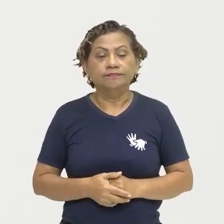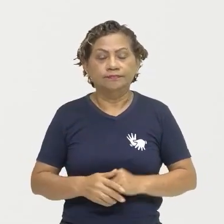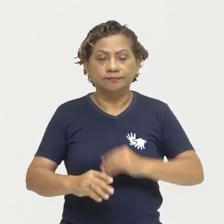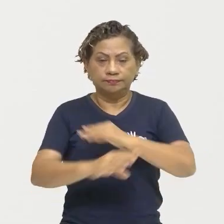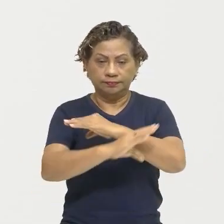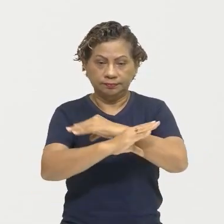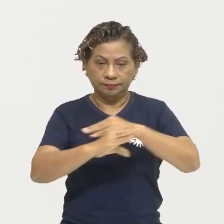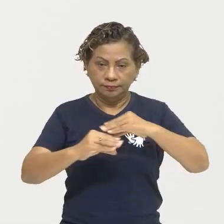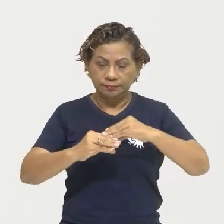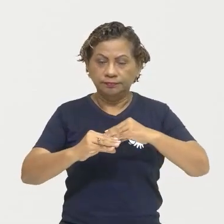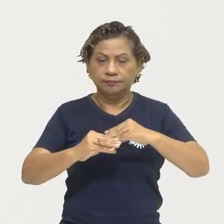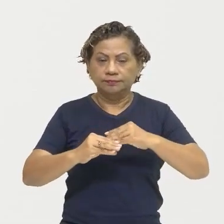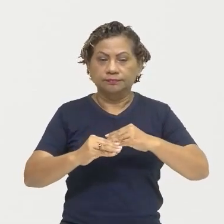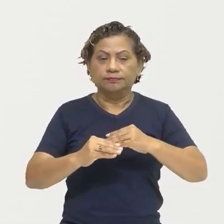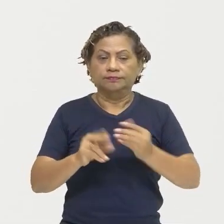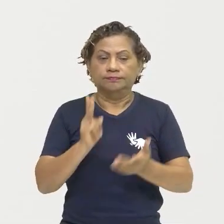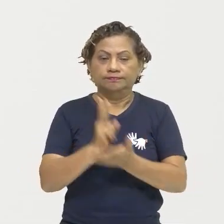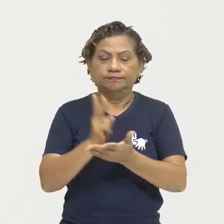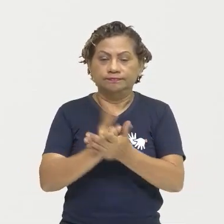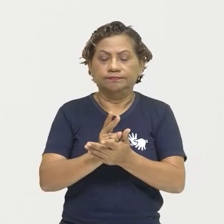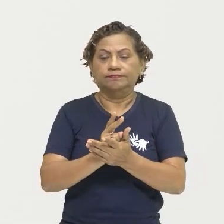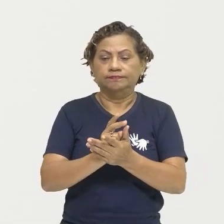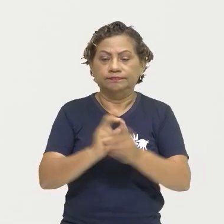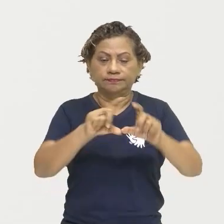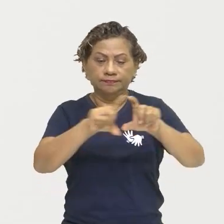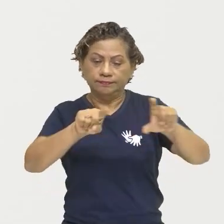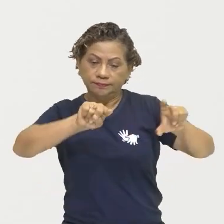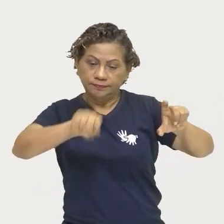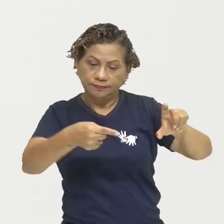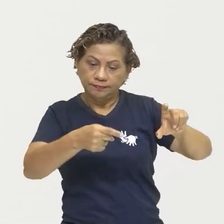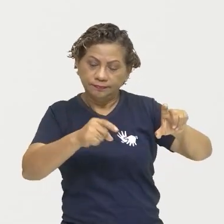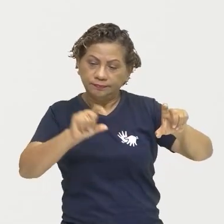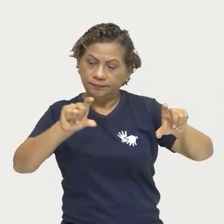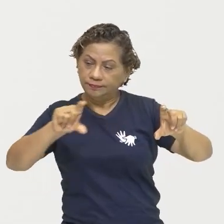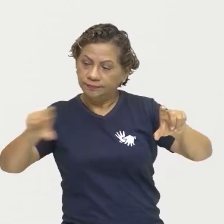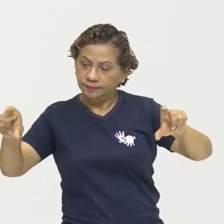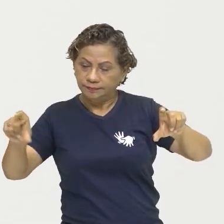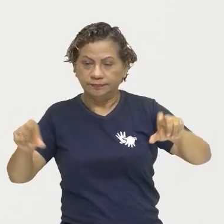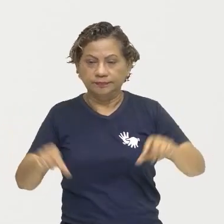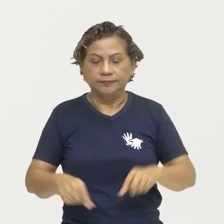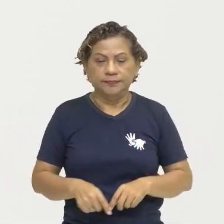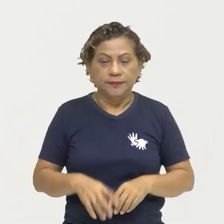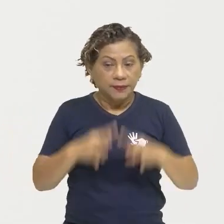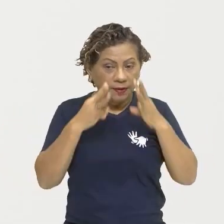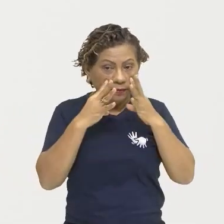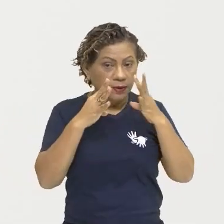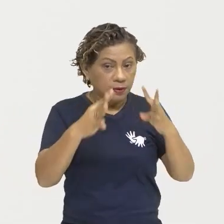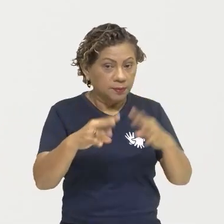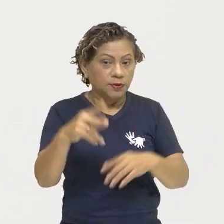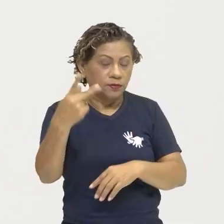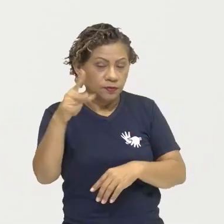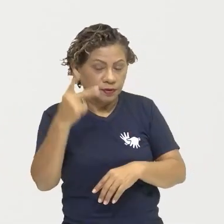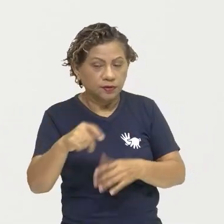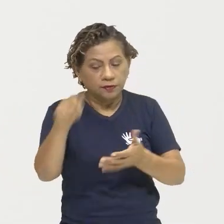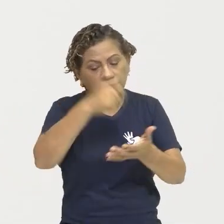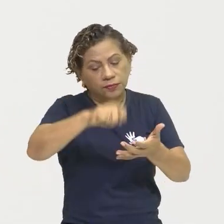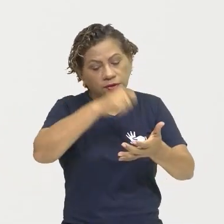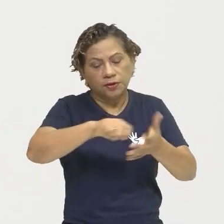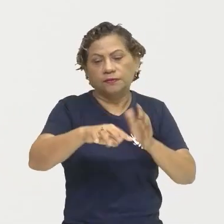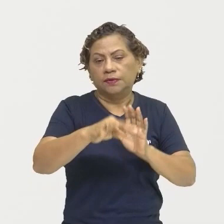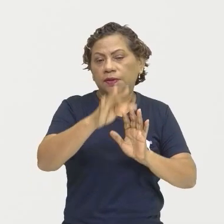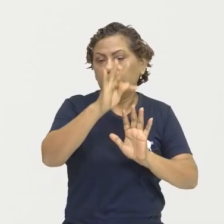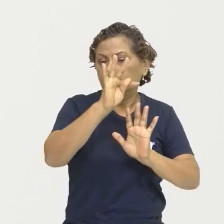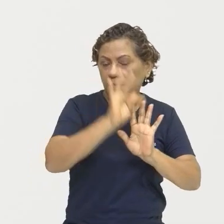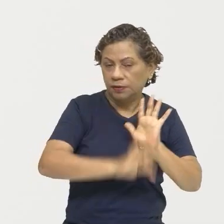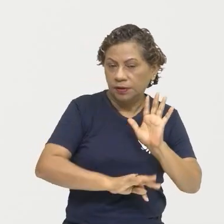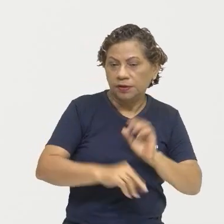devem sempre ser separadas por vírgula. Preste muita atenção quando você estiver escrevendo um texto. Verifique se o